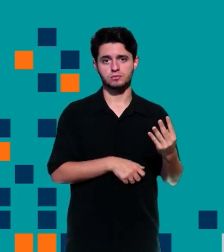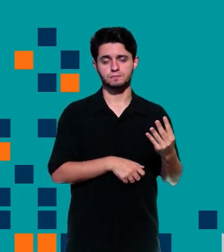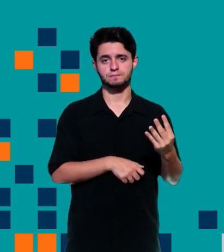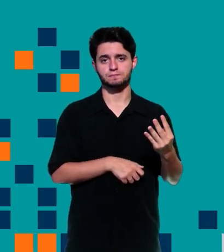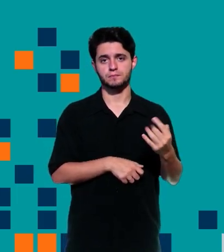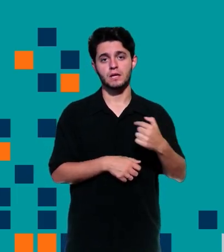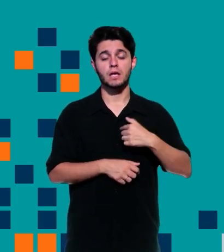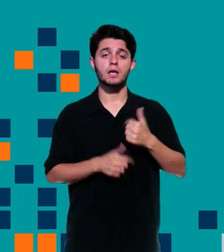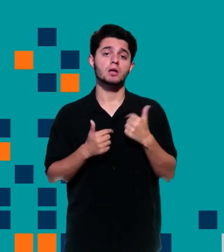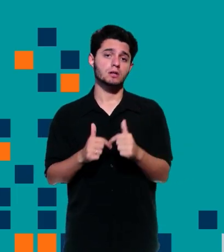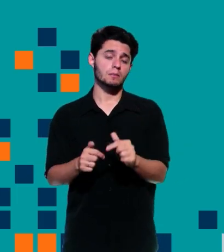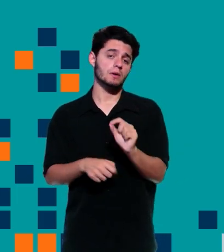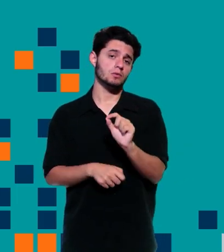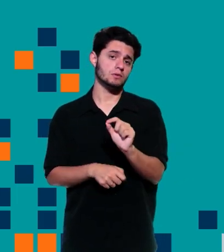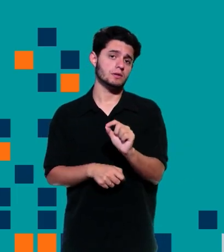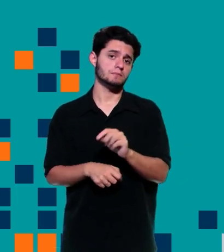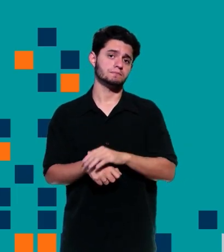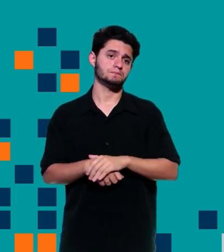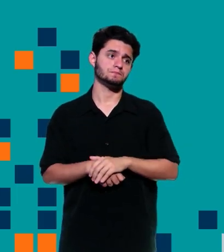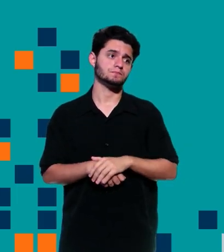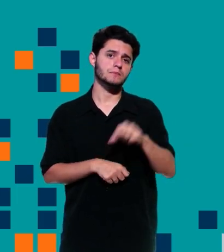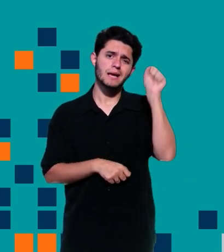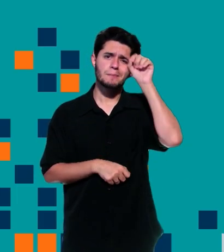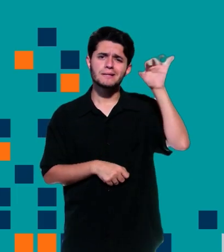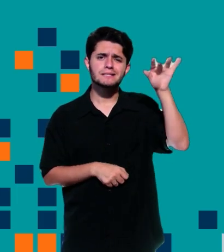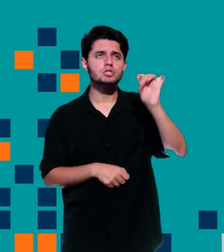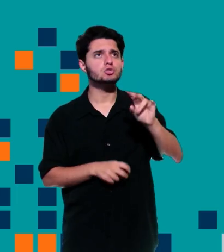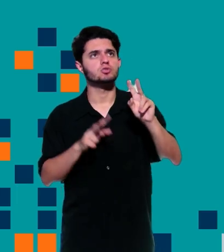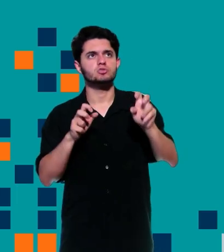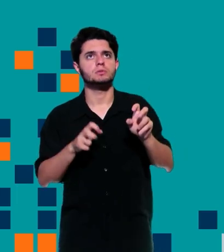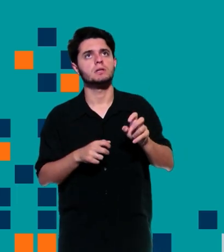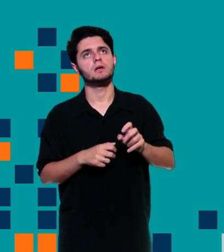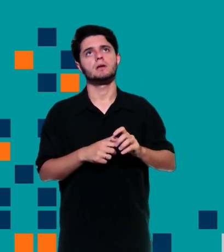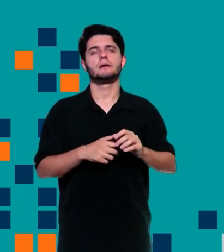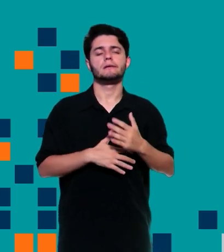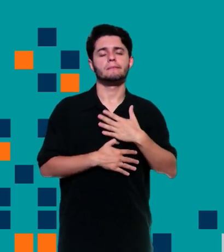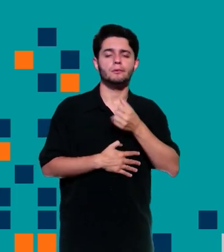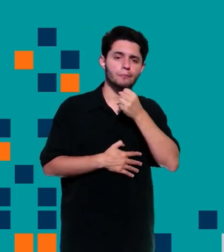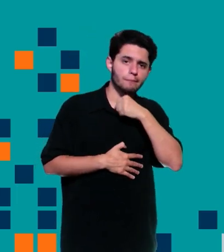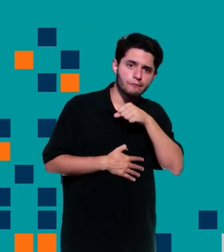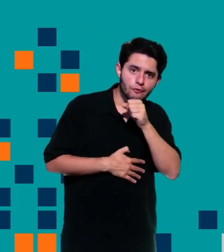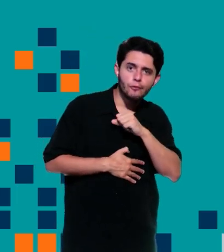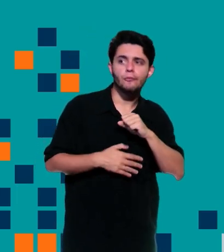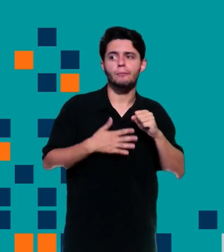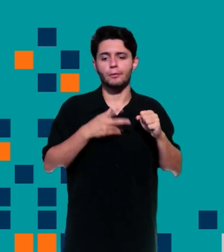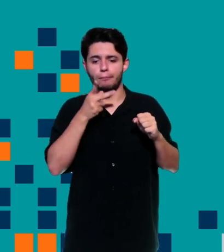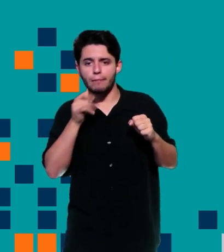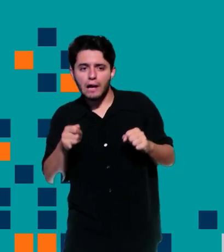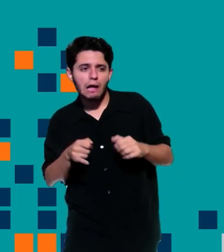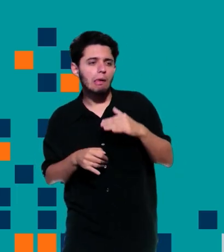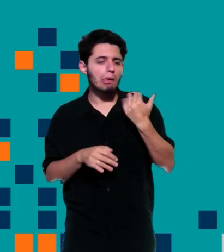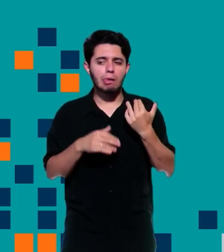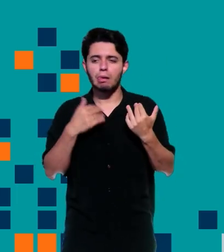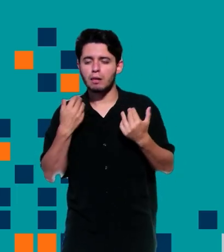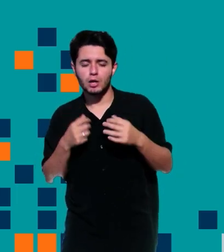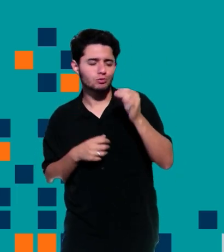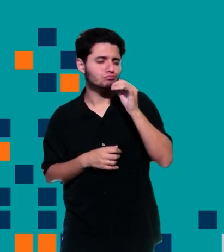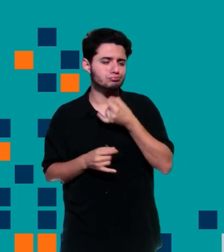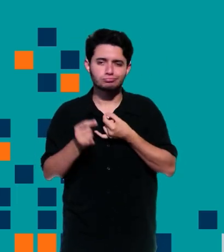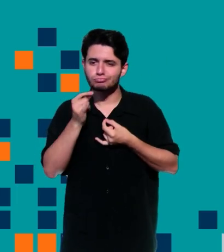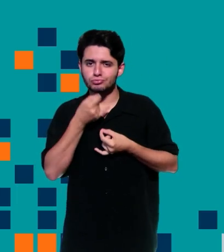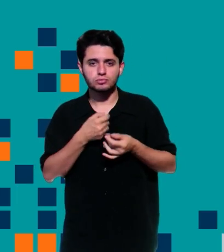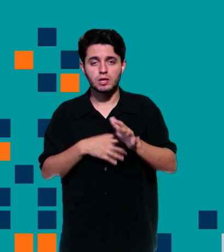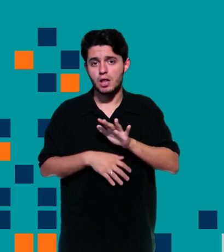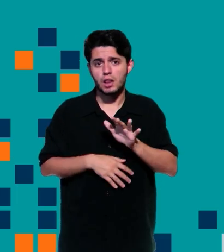eu trabalho, eu nunca penso nisso trabalhando, quer dizer, para mim, eu não estou, as pessoas me colocam como se eu tivesse